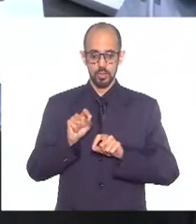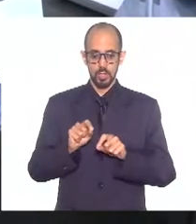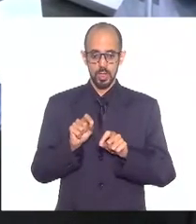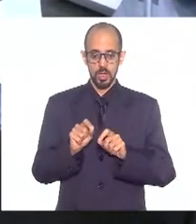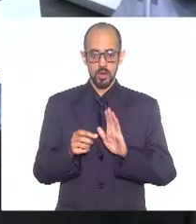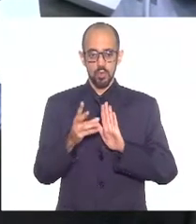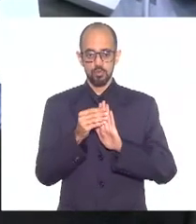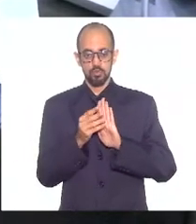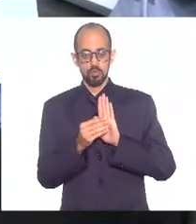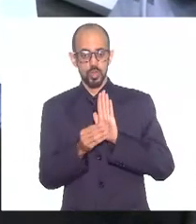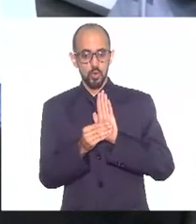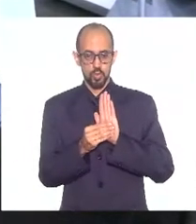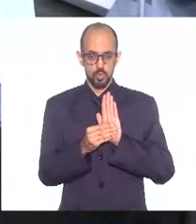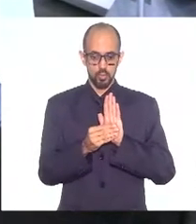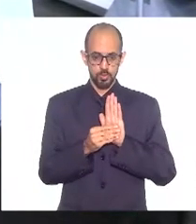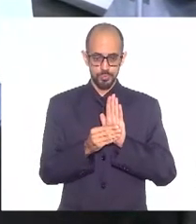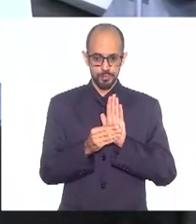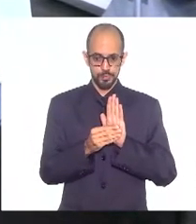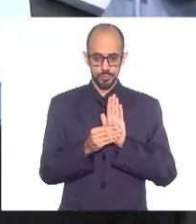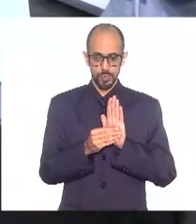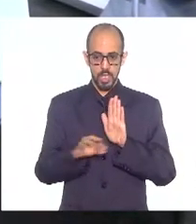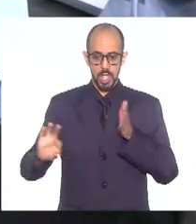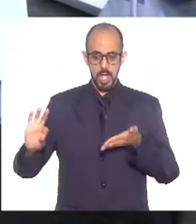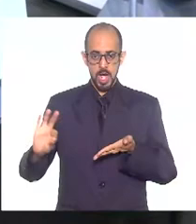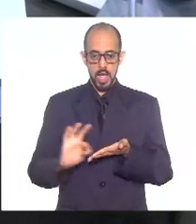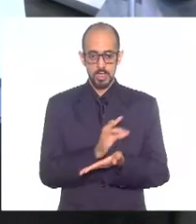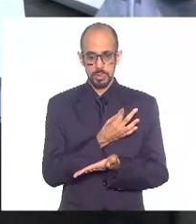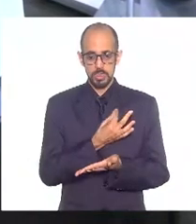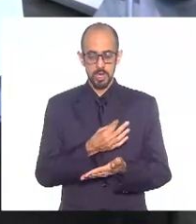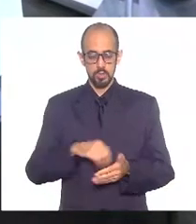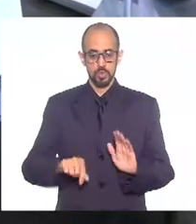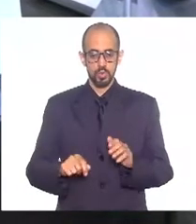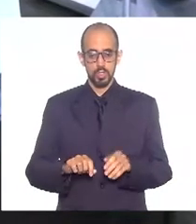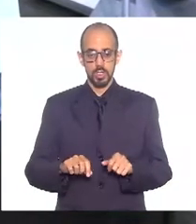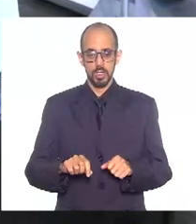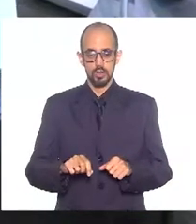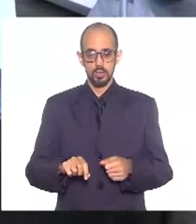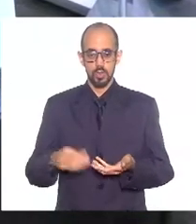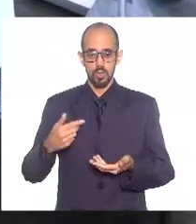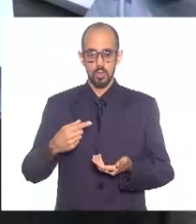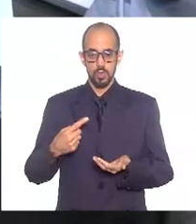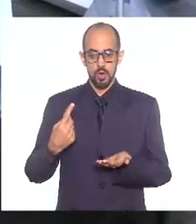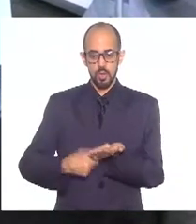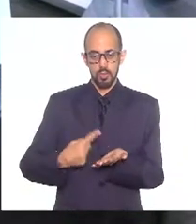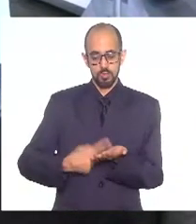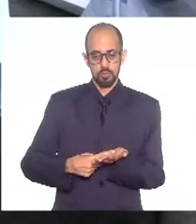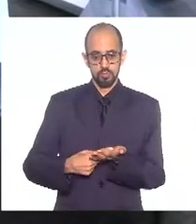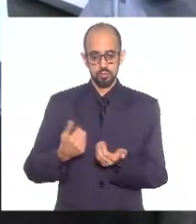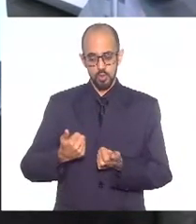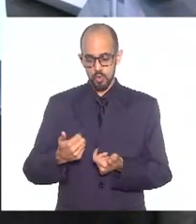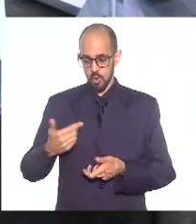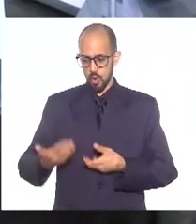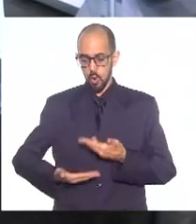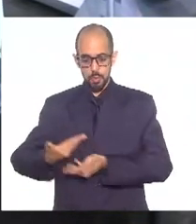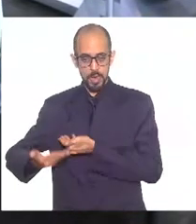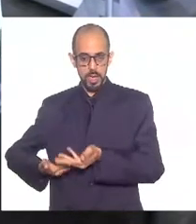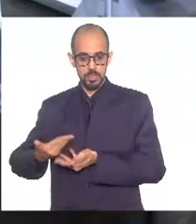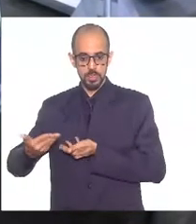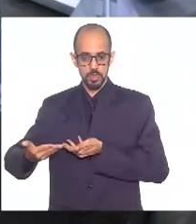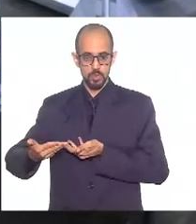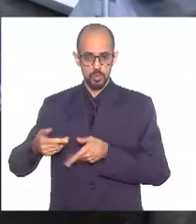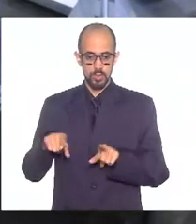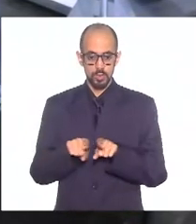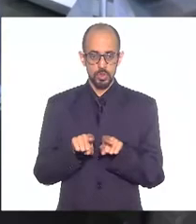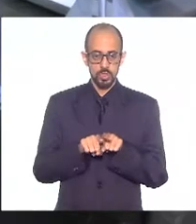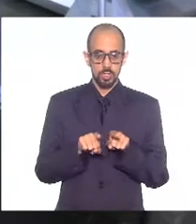pauta: assinatura do termo de cooperação, do acordo de cooperação, e exposição